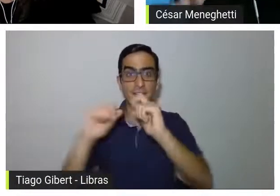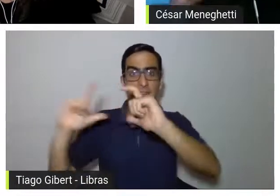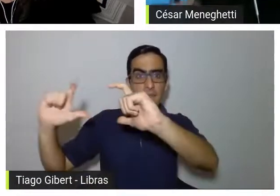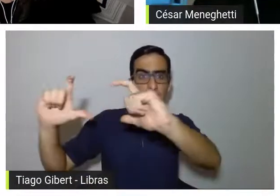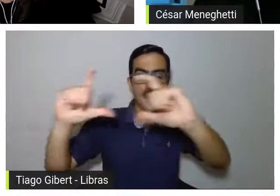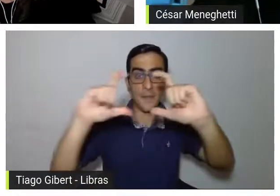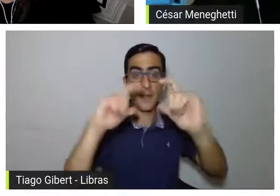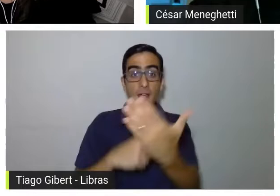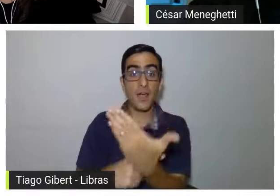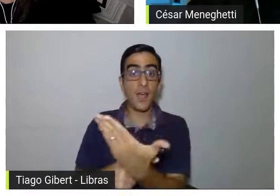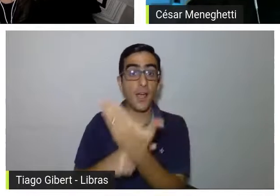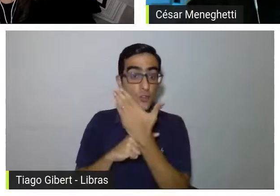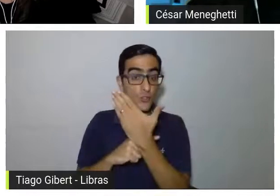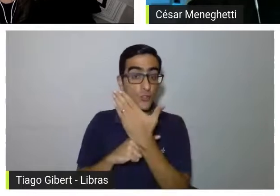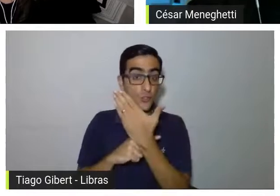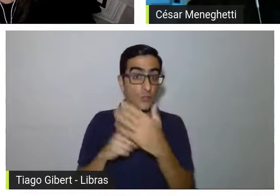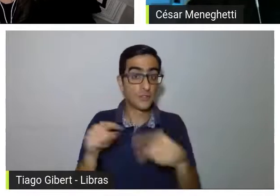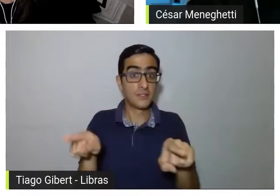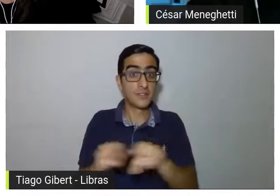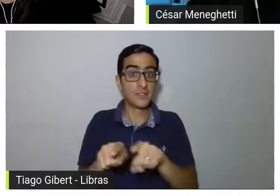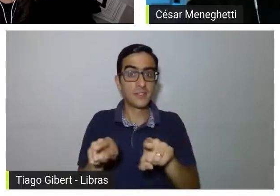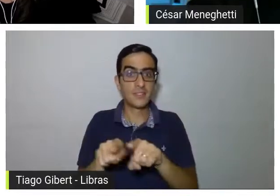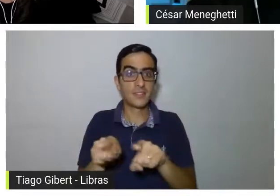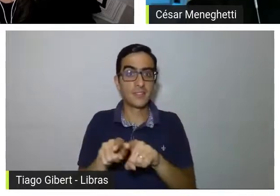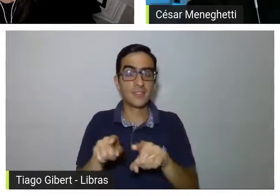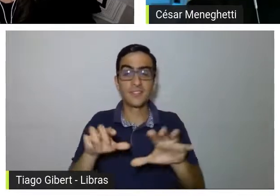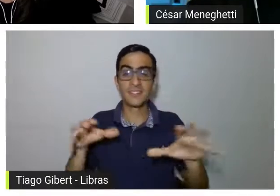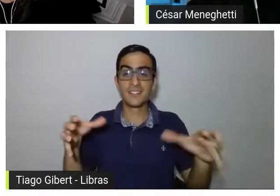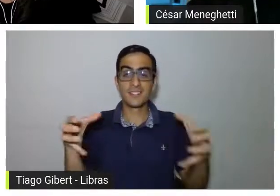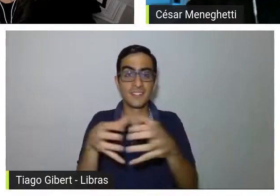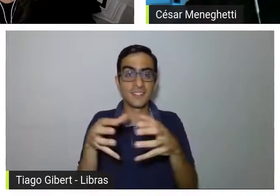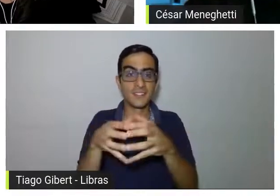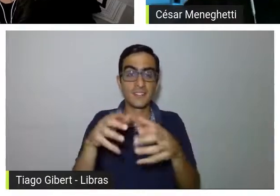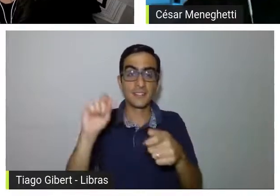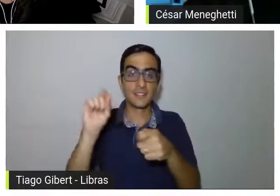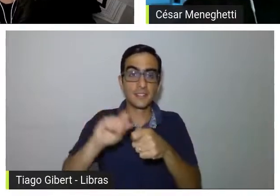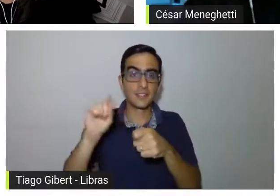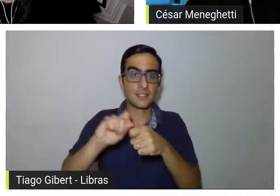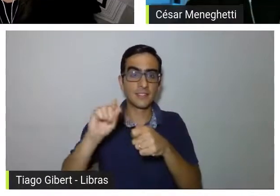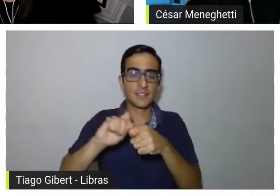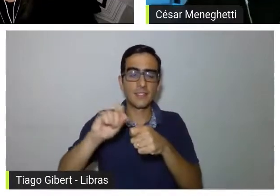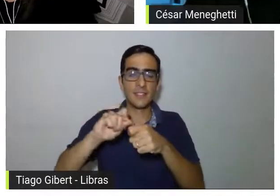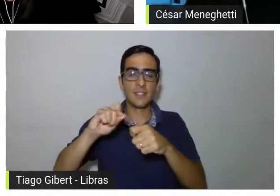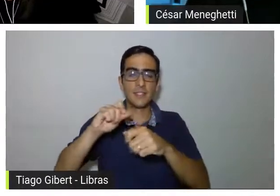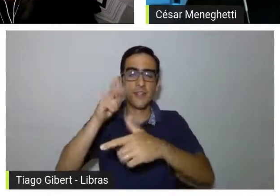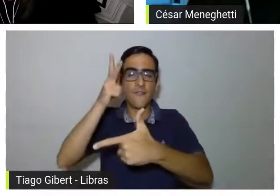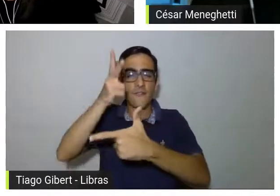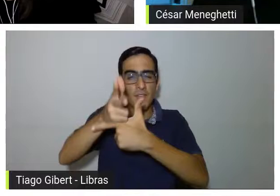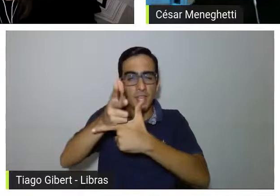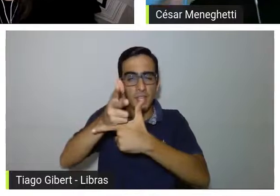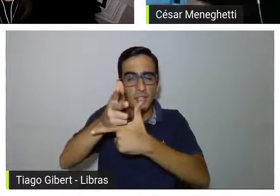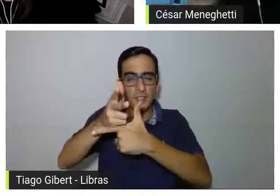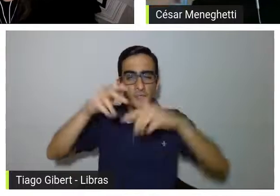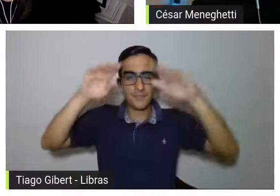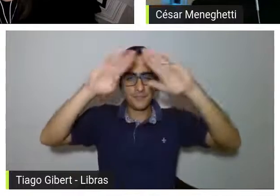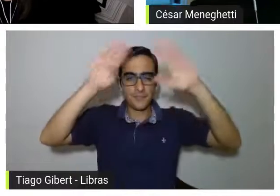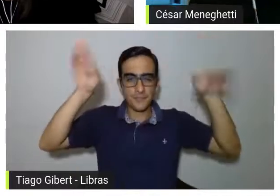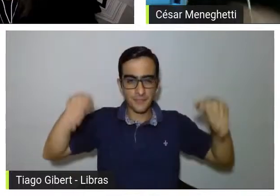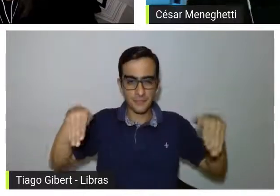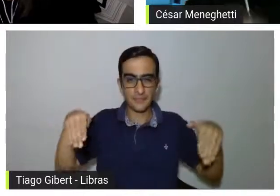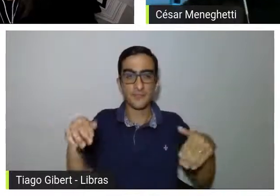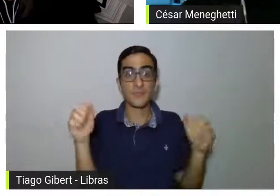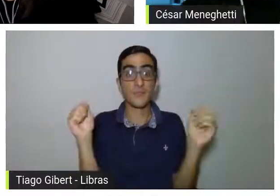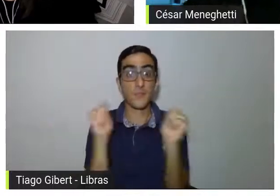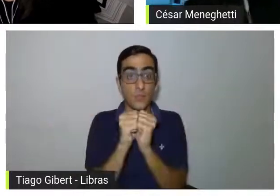me ajudou também. A gente lá fez essa videocabine pela segunda vez, que a gente já tinha feito com